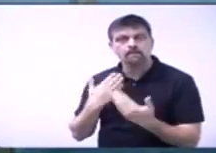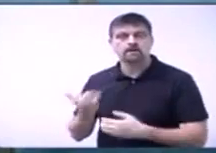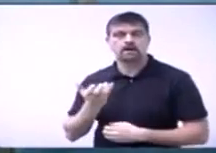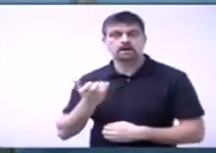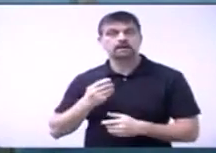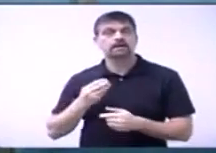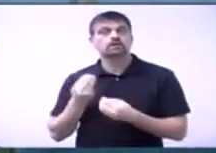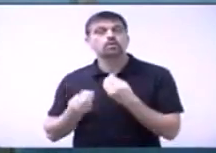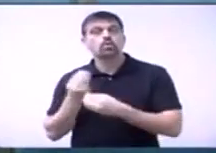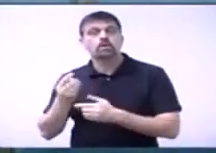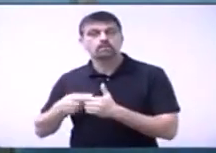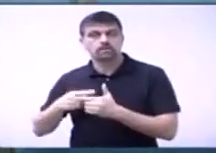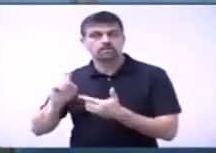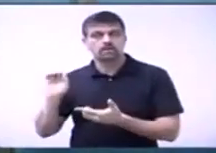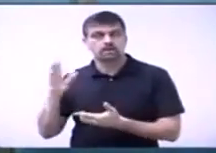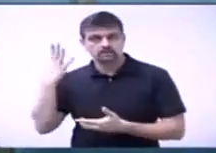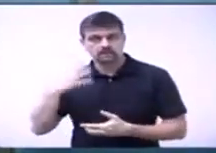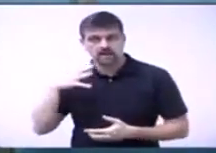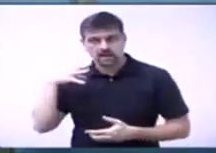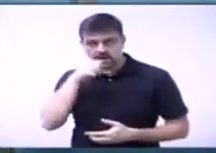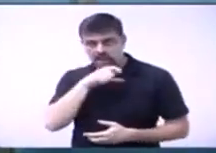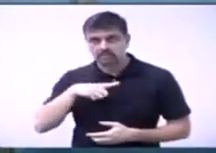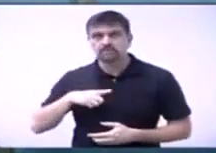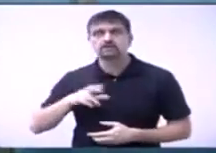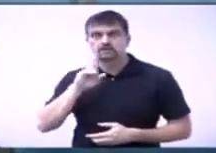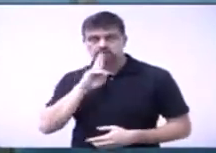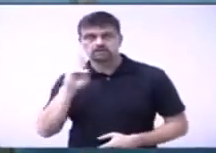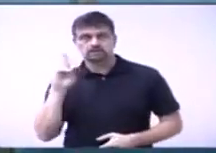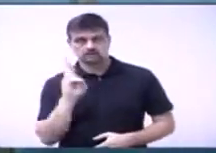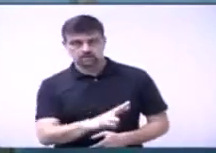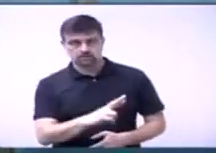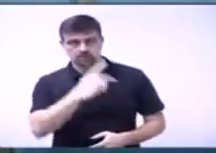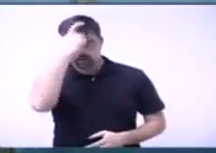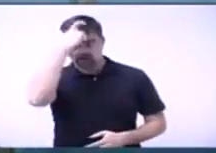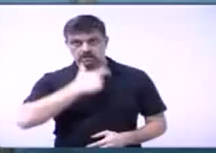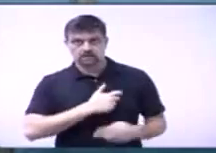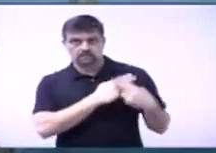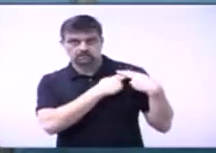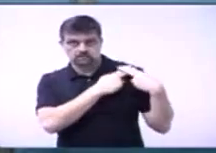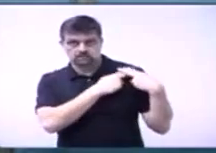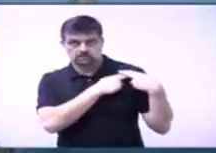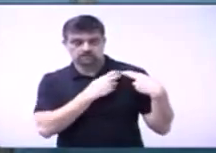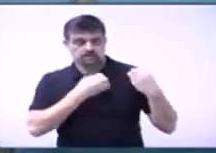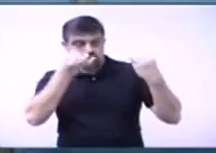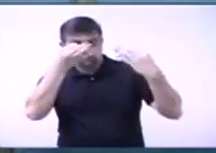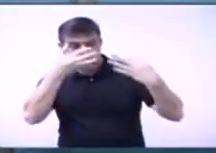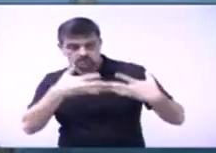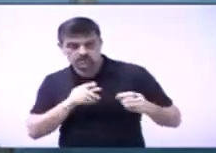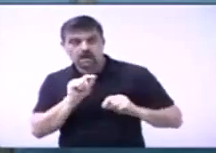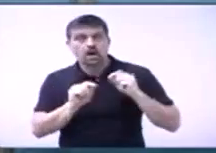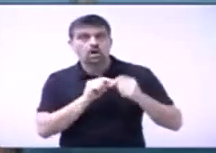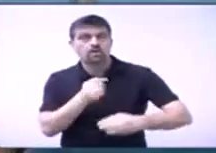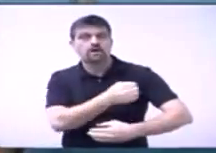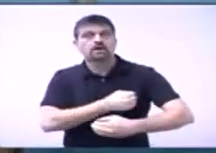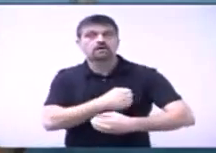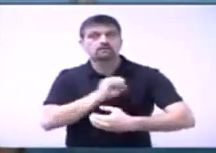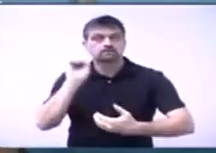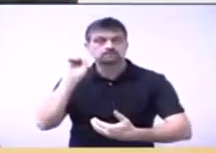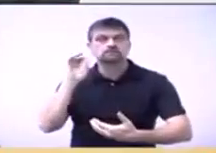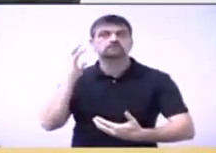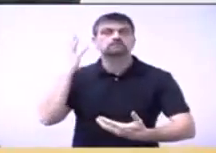uma resolução. Tão breve tenha, vou estar falando na qualidade de estar trazendo a intermediação para casa.